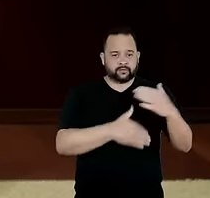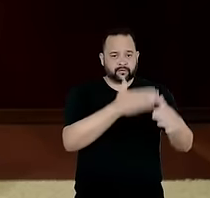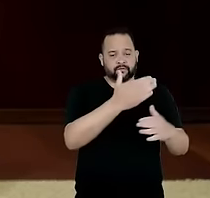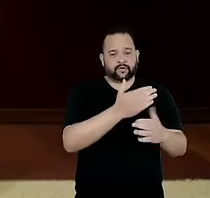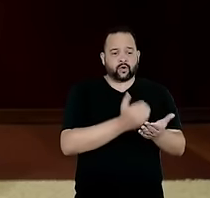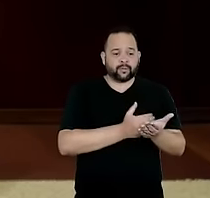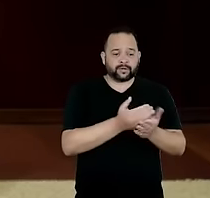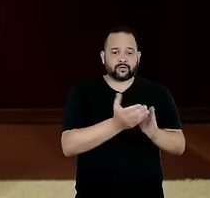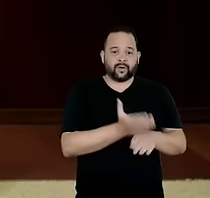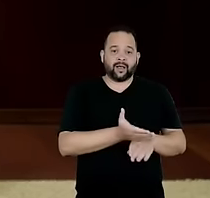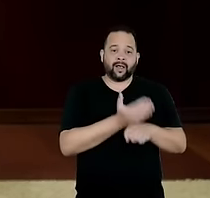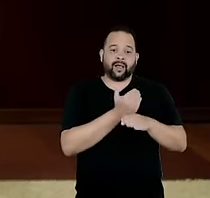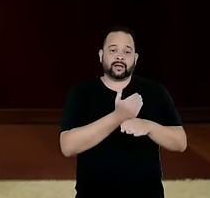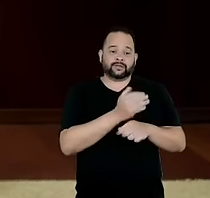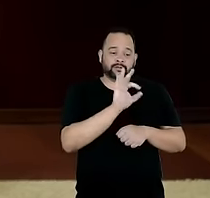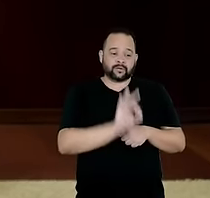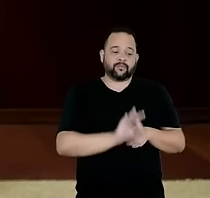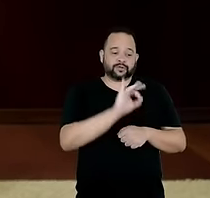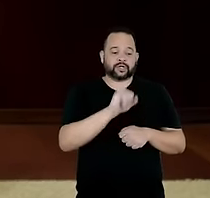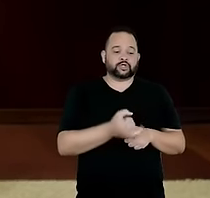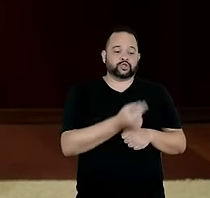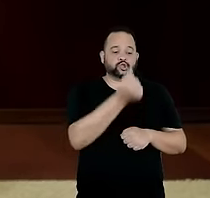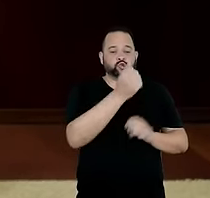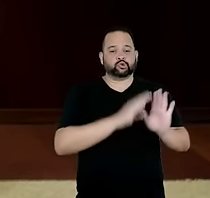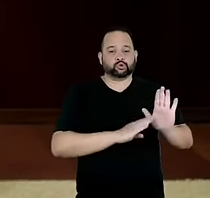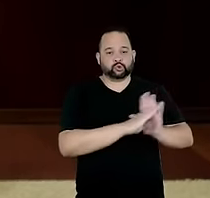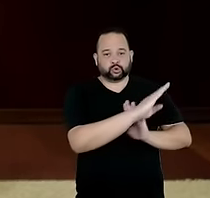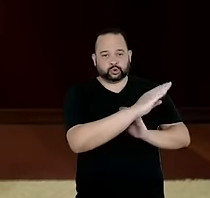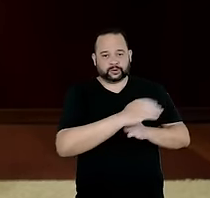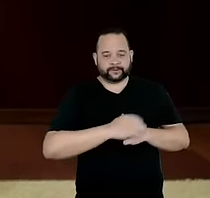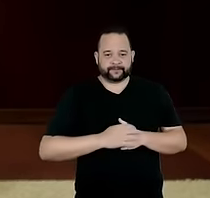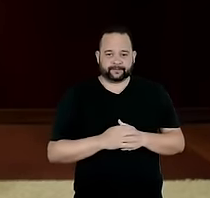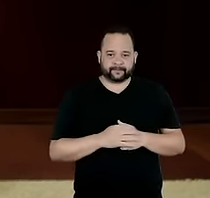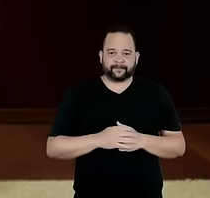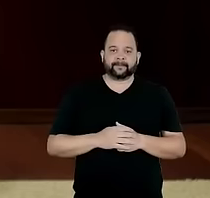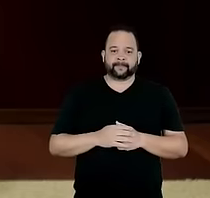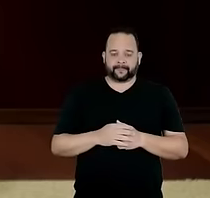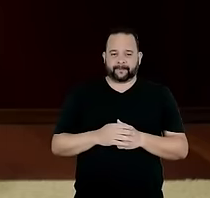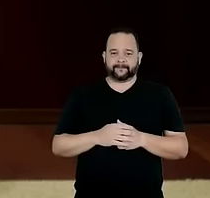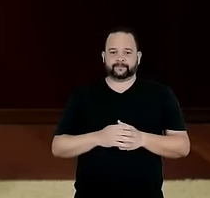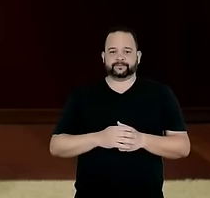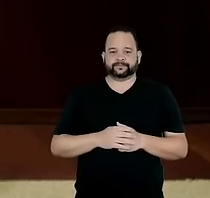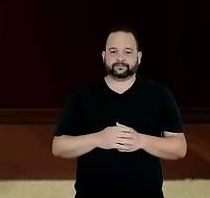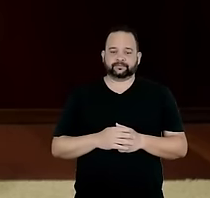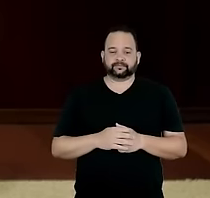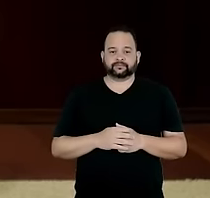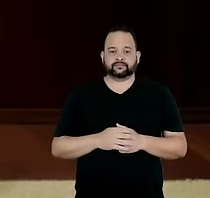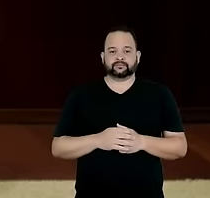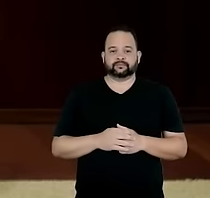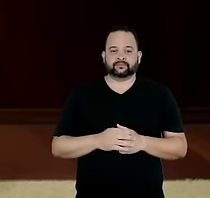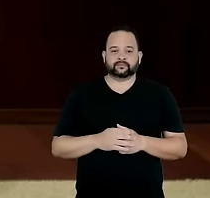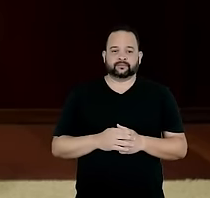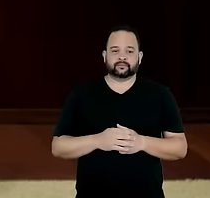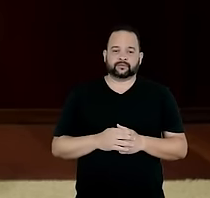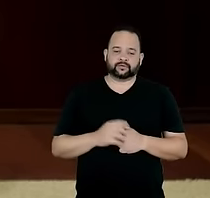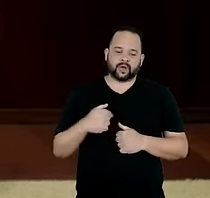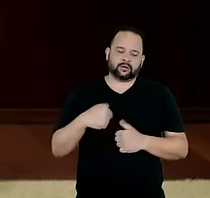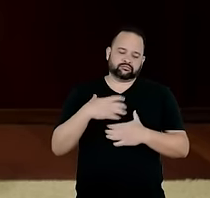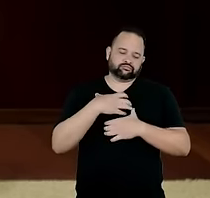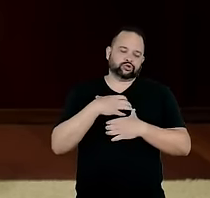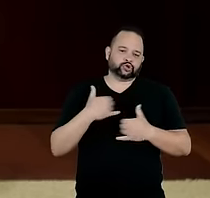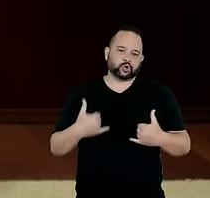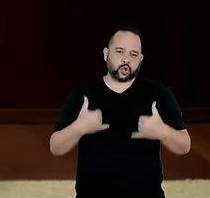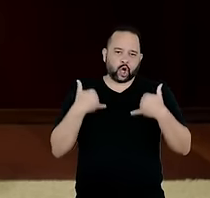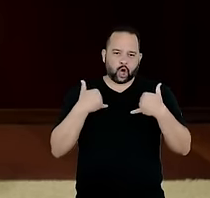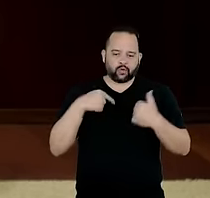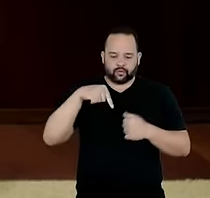Central eh fo ele recebeu prêmio éi por causa disso então é então isso é é é um motivo de orgulho para nós